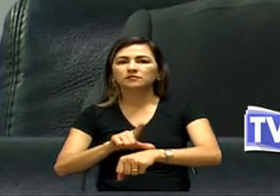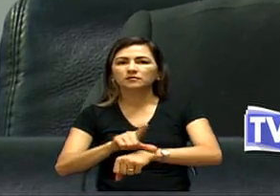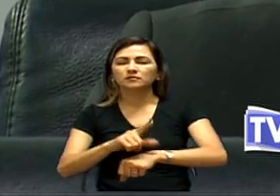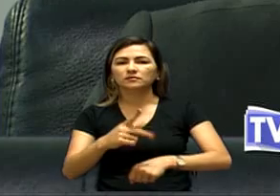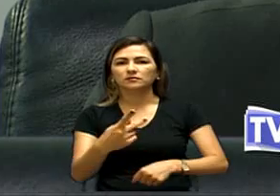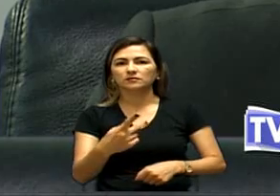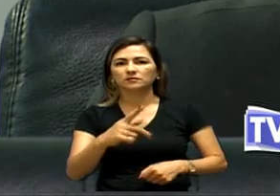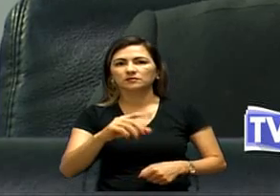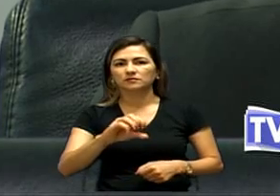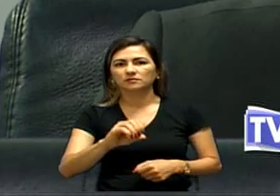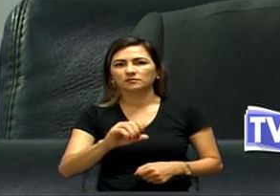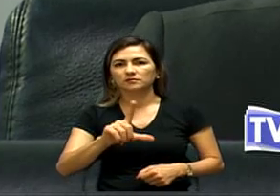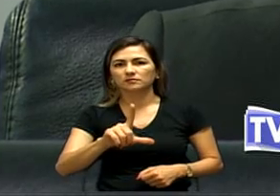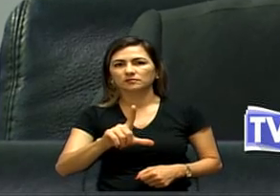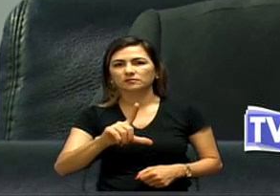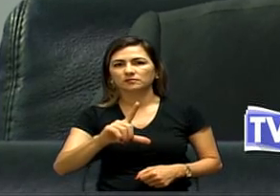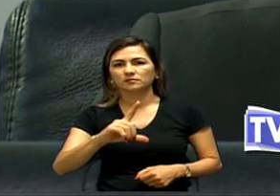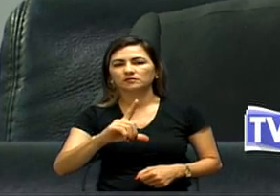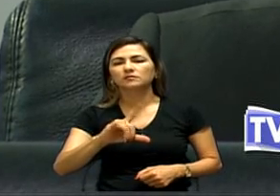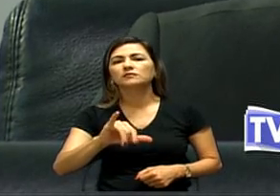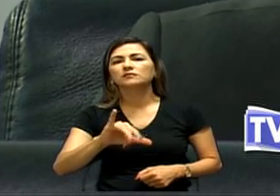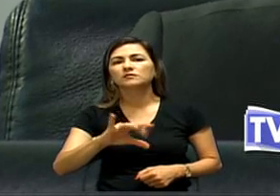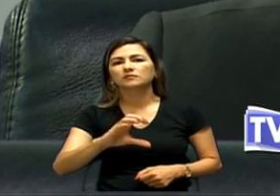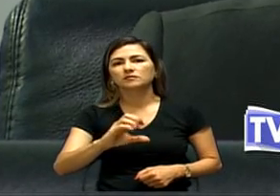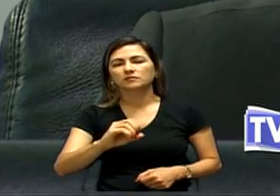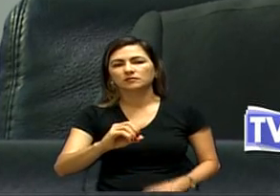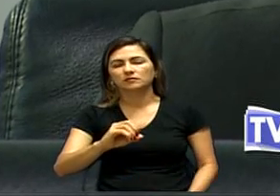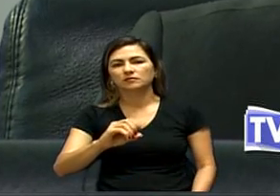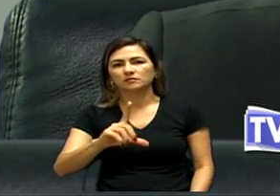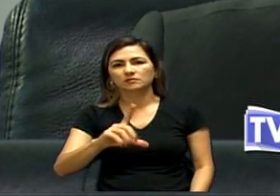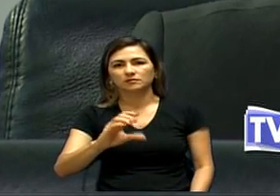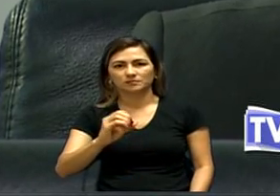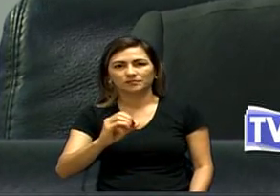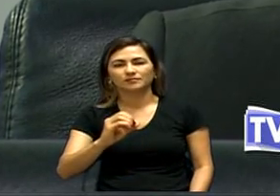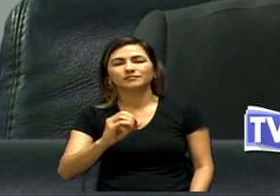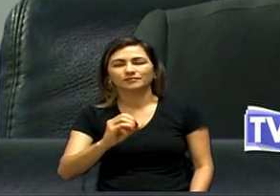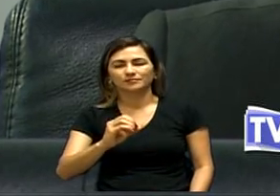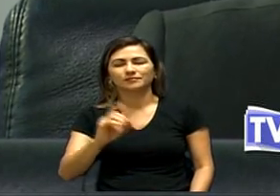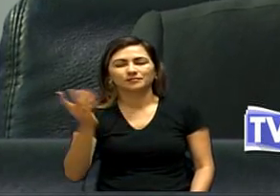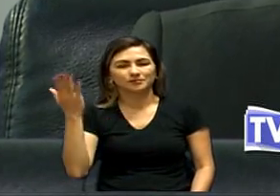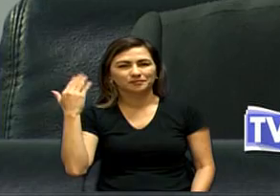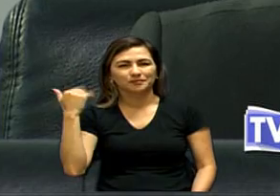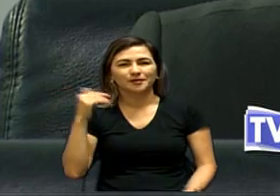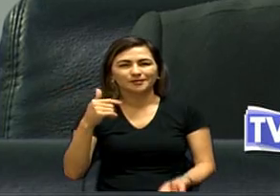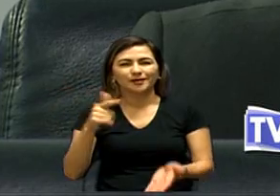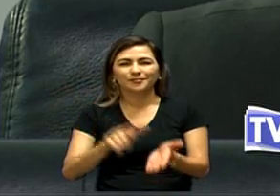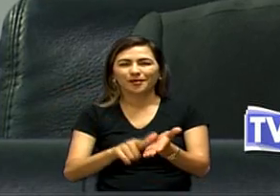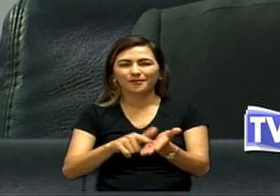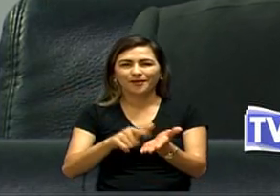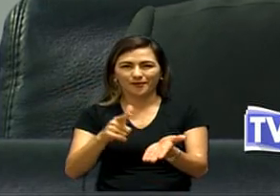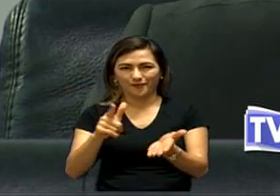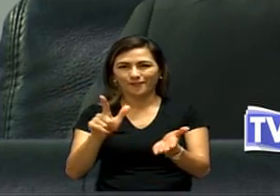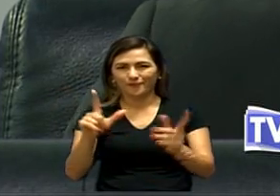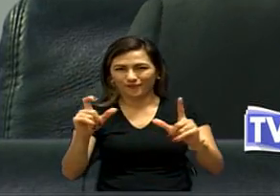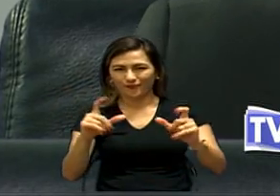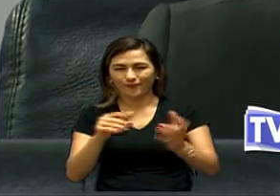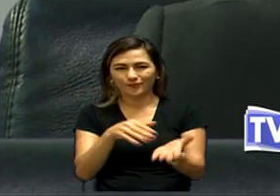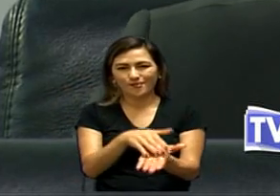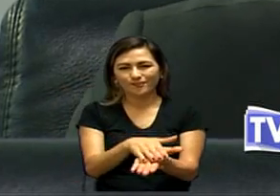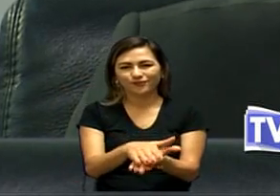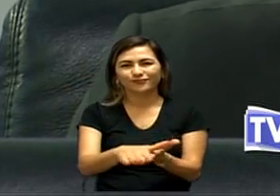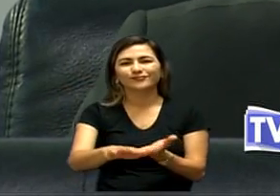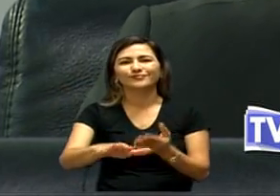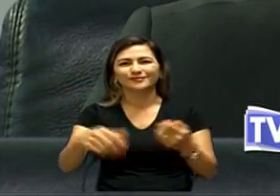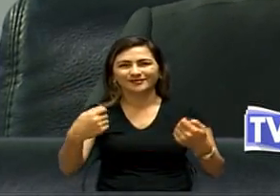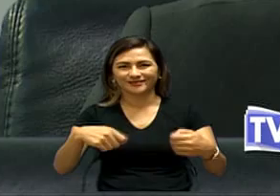era filme de revelação ainda. E eu tive a oportunidade e a honra de poder fazer parte daquela família Liparotti, com a dona